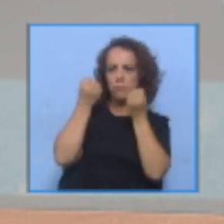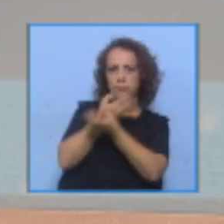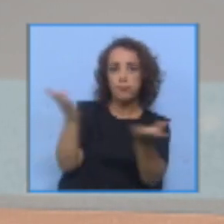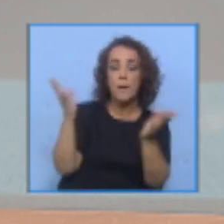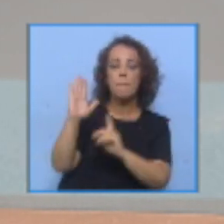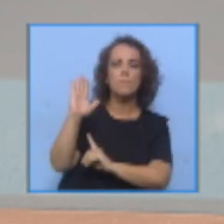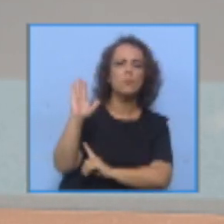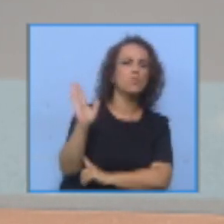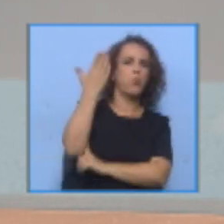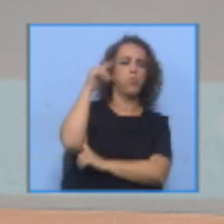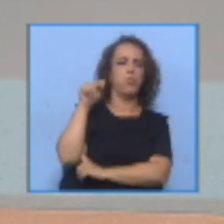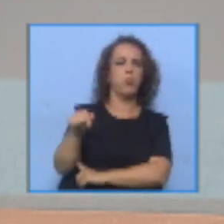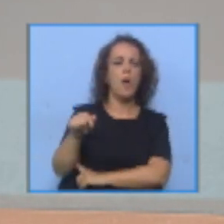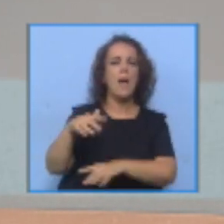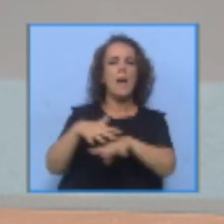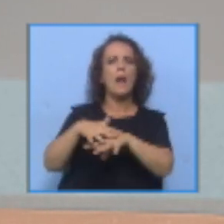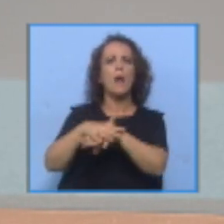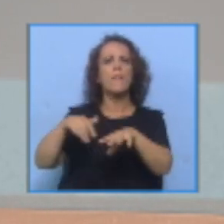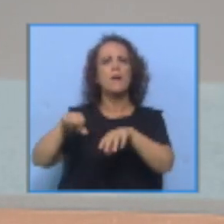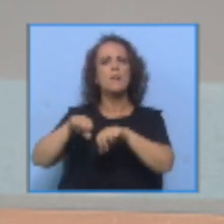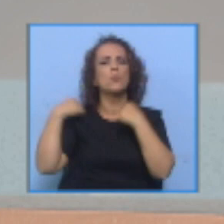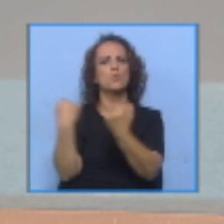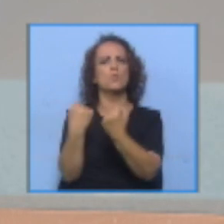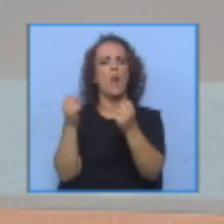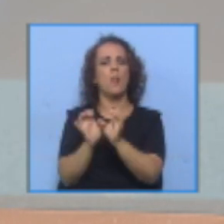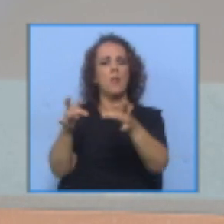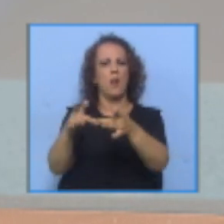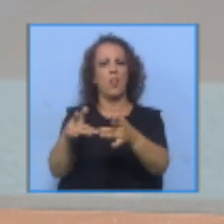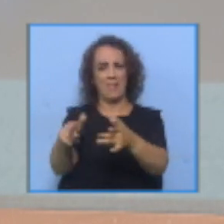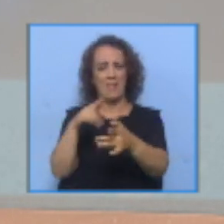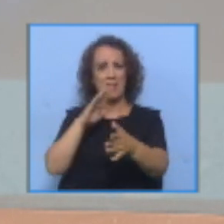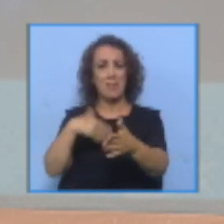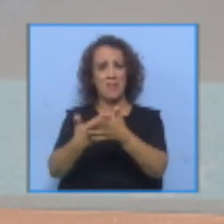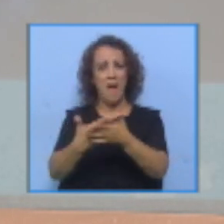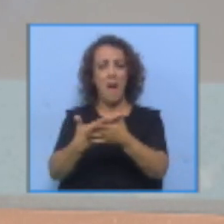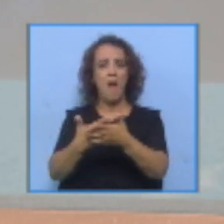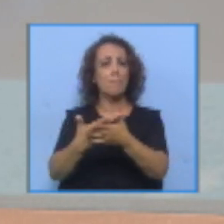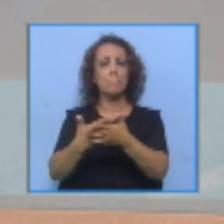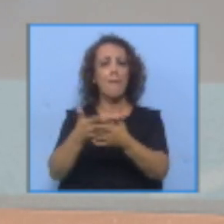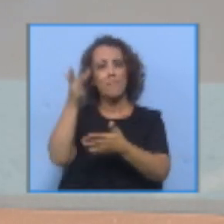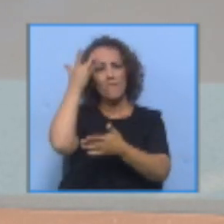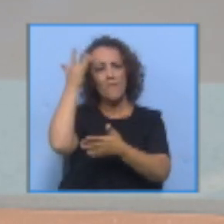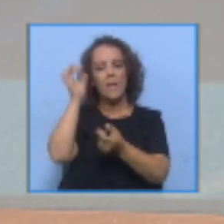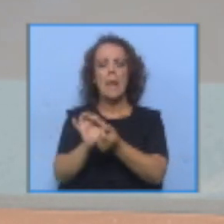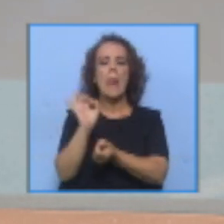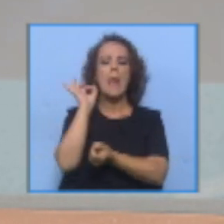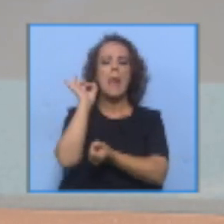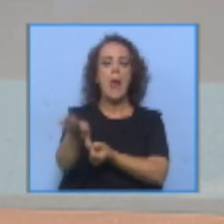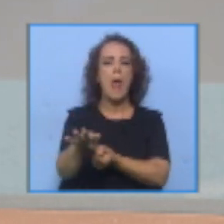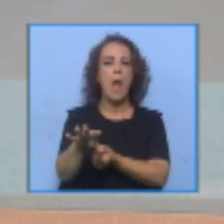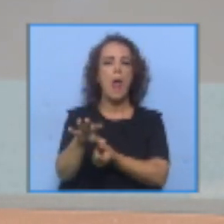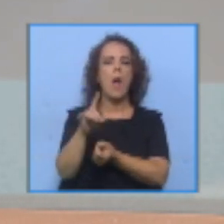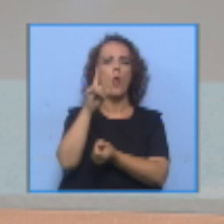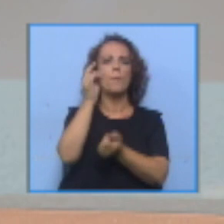através das redes sociais, de uma forma muito fácil de fazer correr as chamadas fake news, no fundo, boatos,